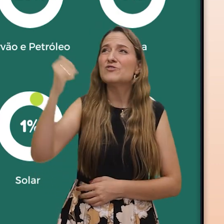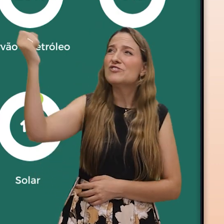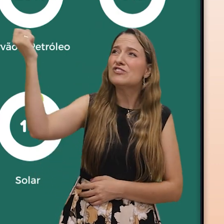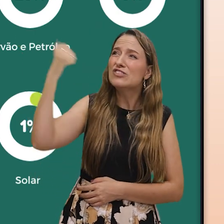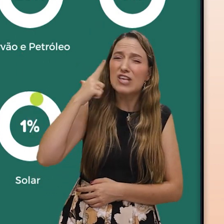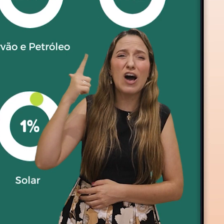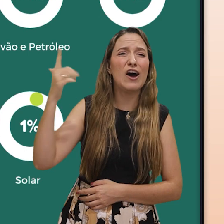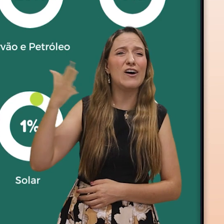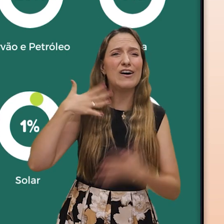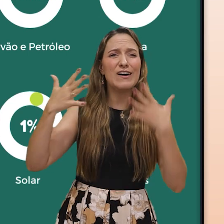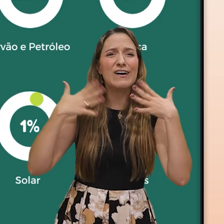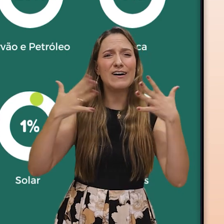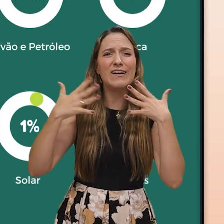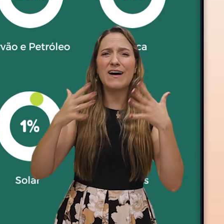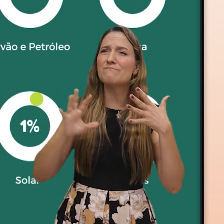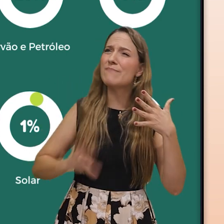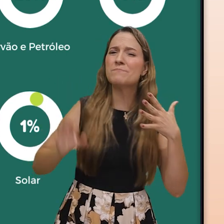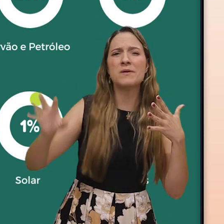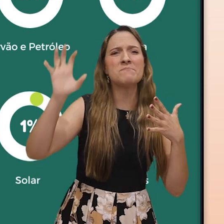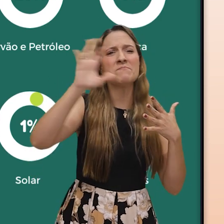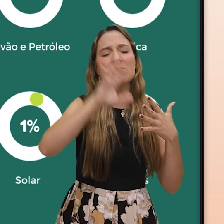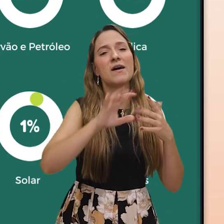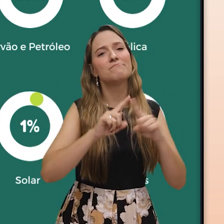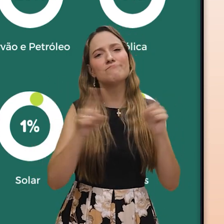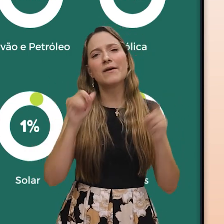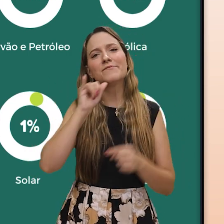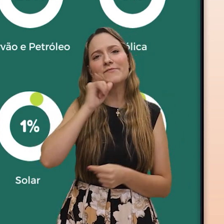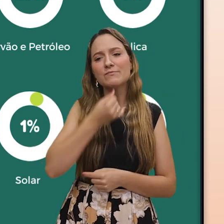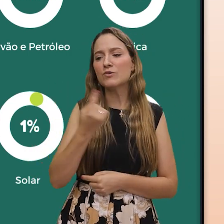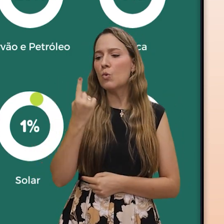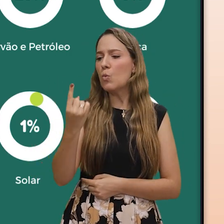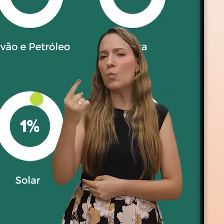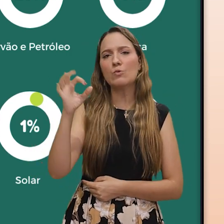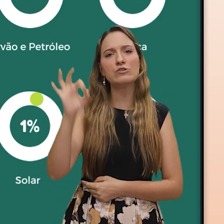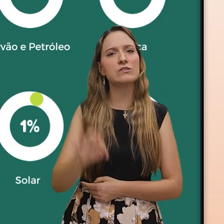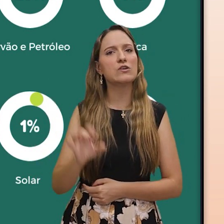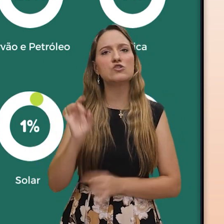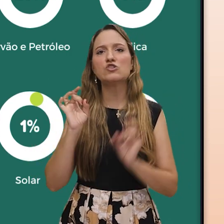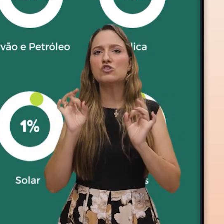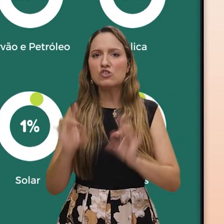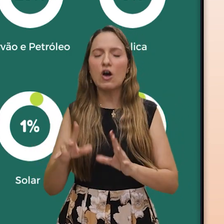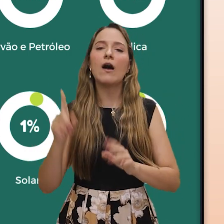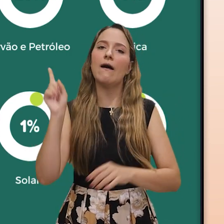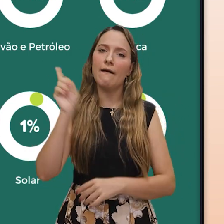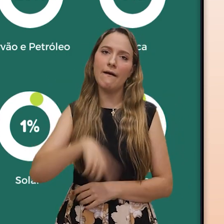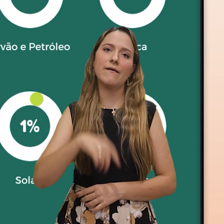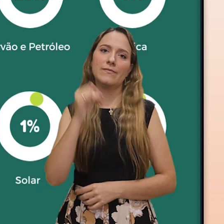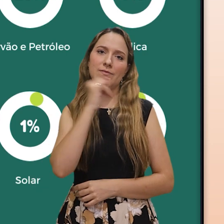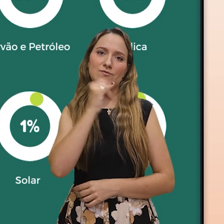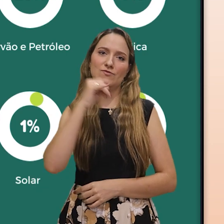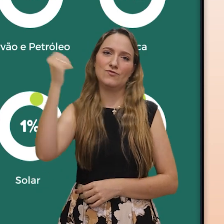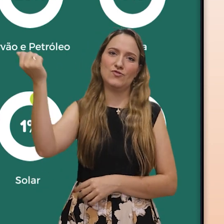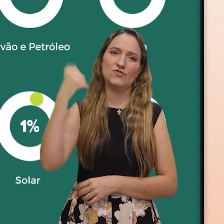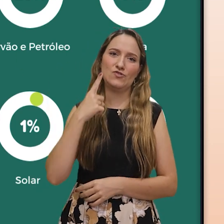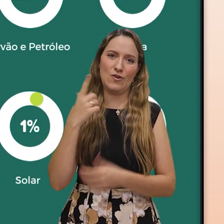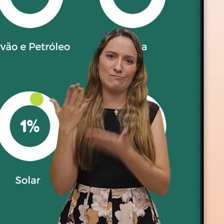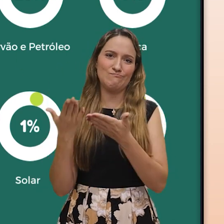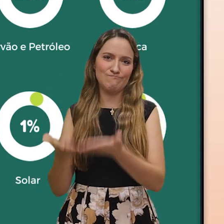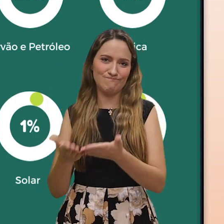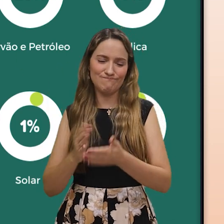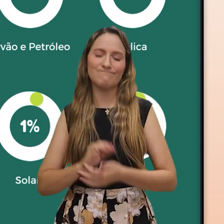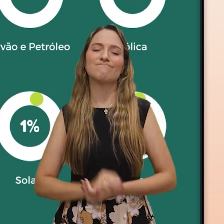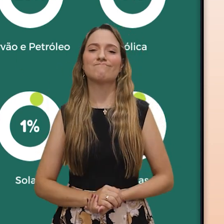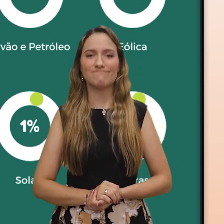quase todas as regiões. E nós temos, infelizmente, ainda apenas 1% da energia utilizada com